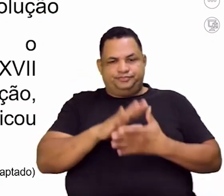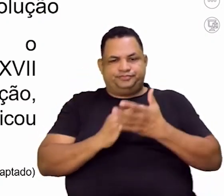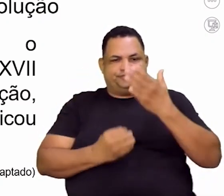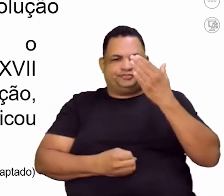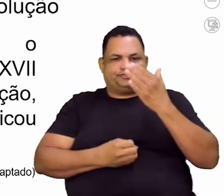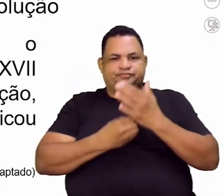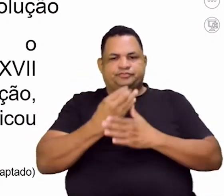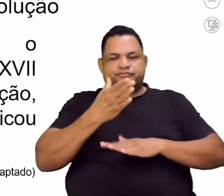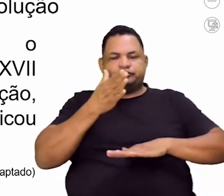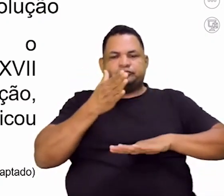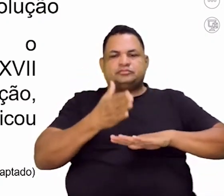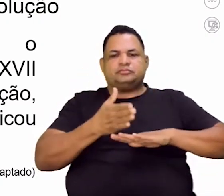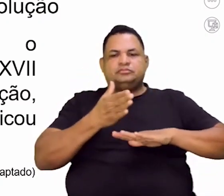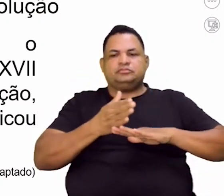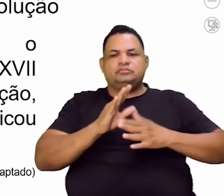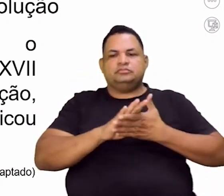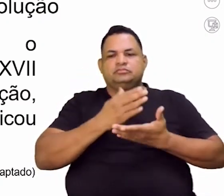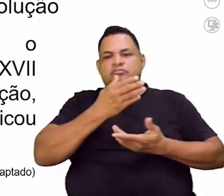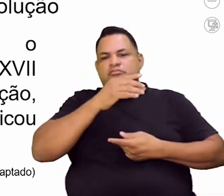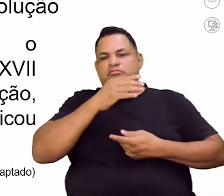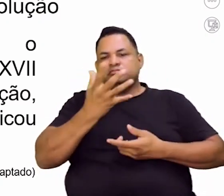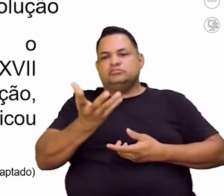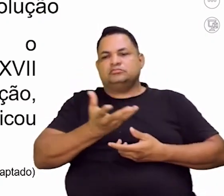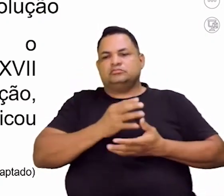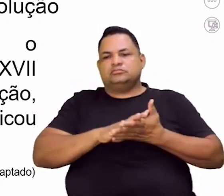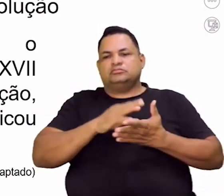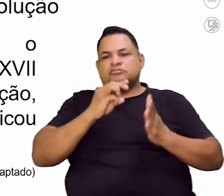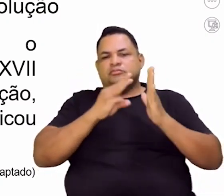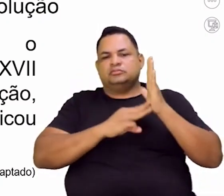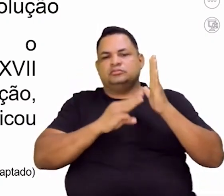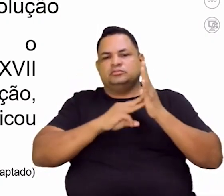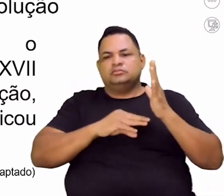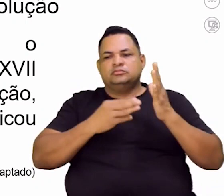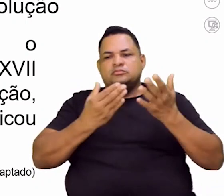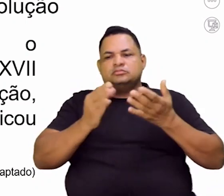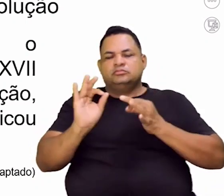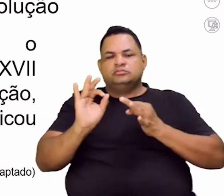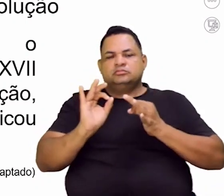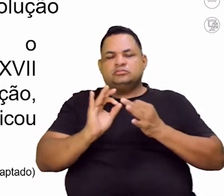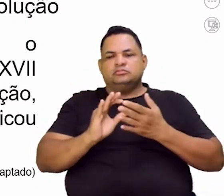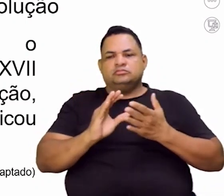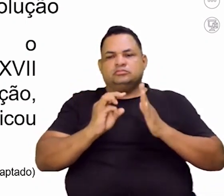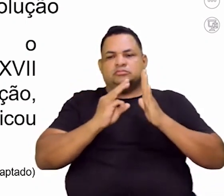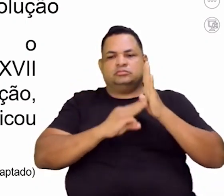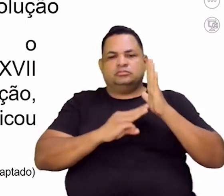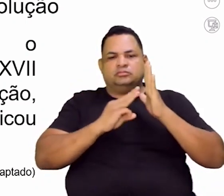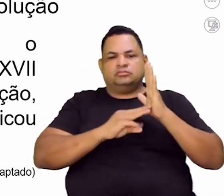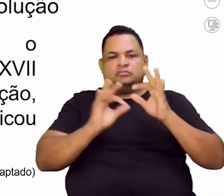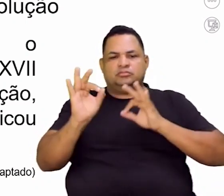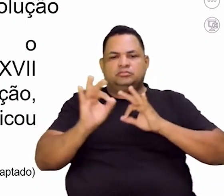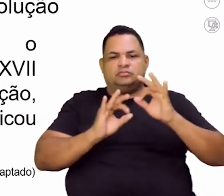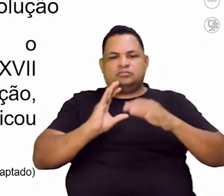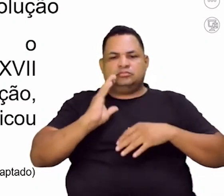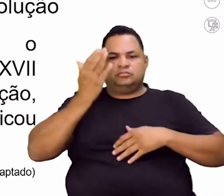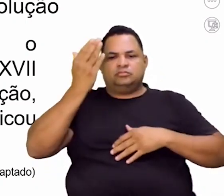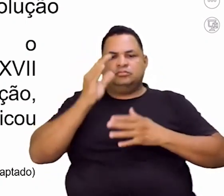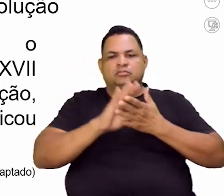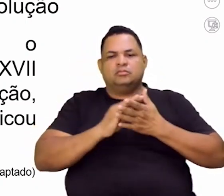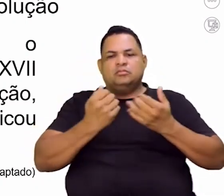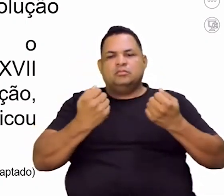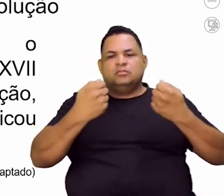Idade Moderna foi o interesse pelo método como instrumento capaz, ó. O método foi um instrumento capaz de